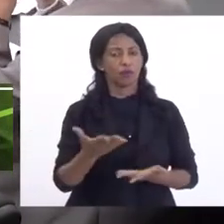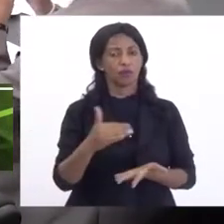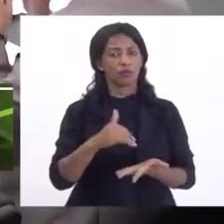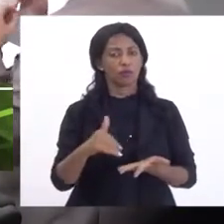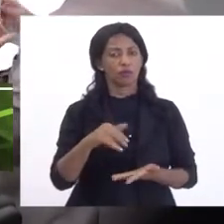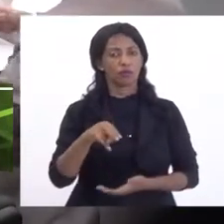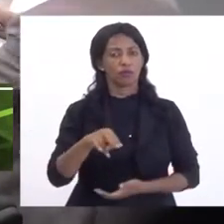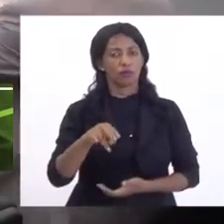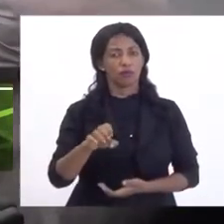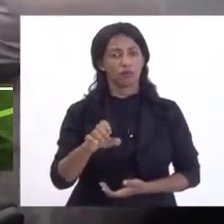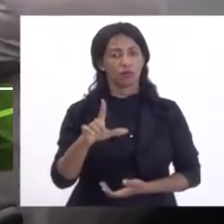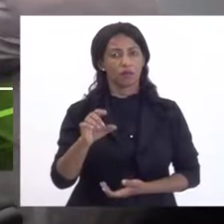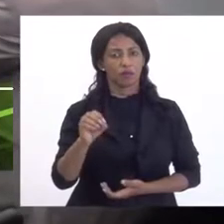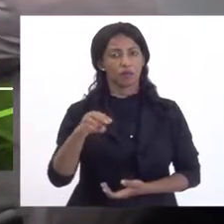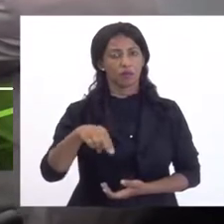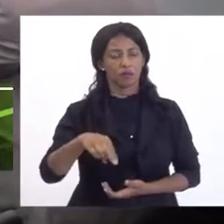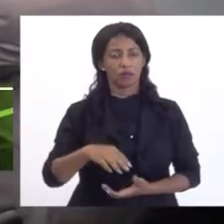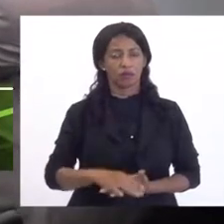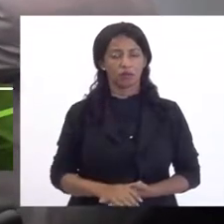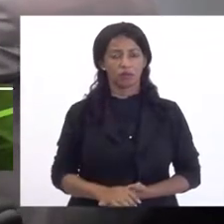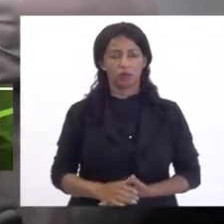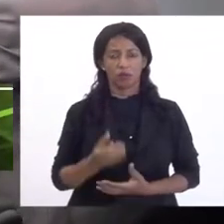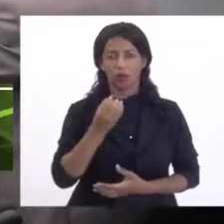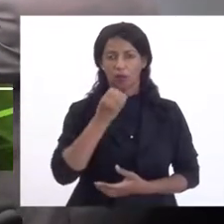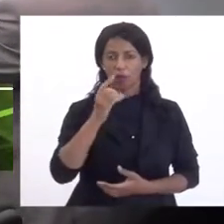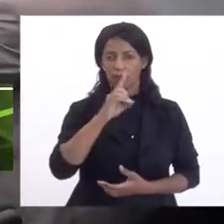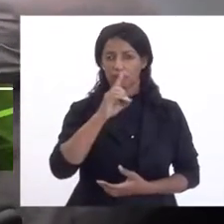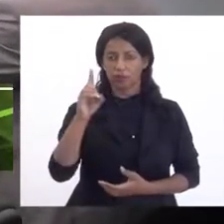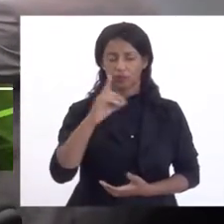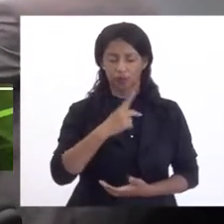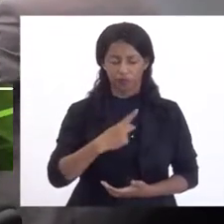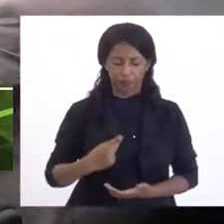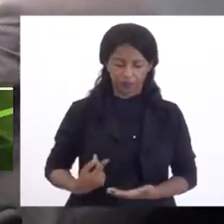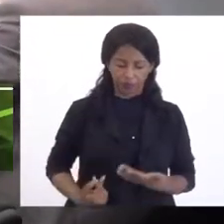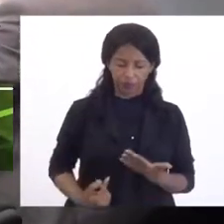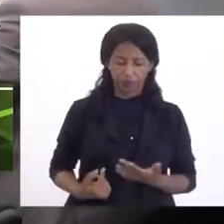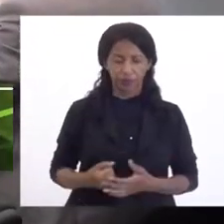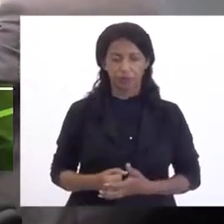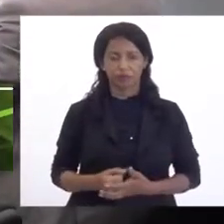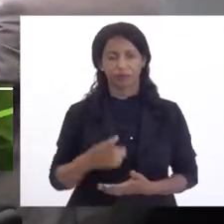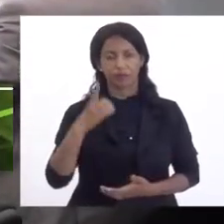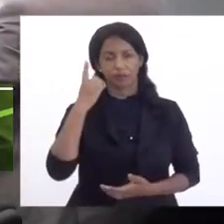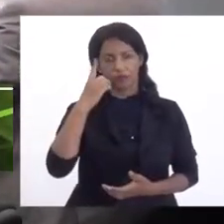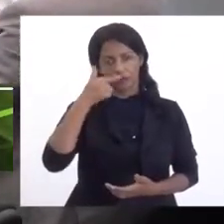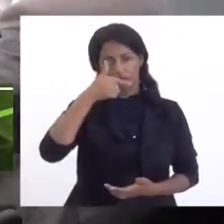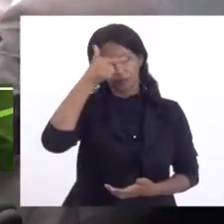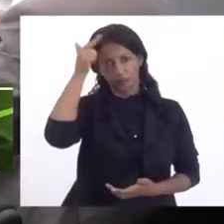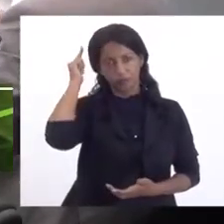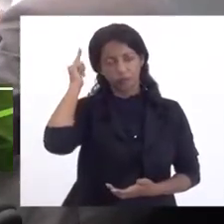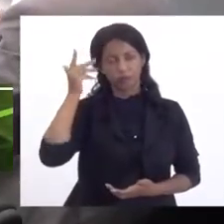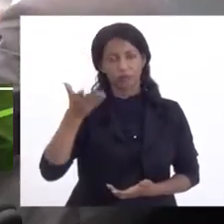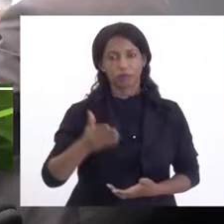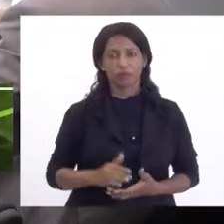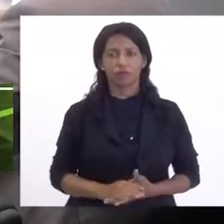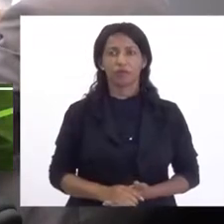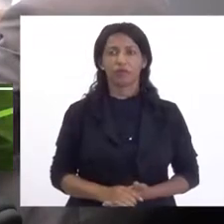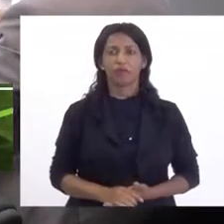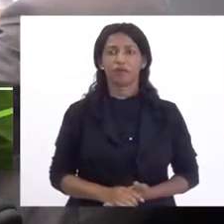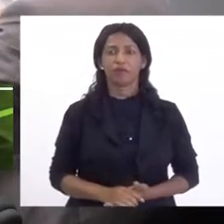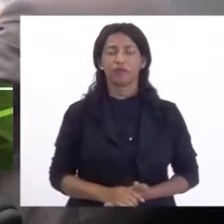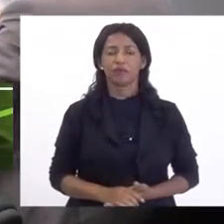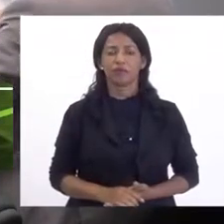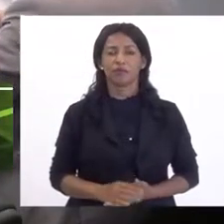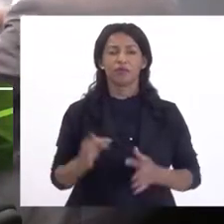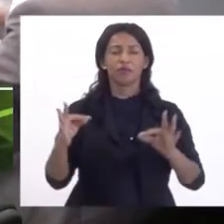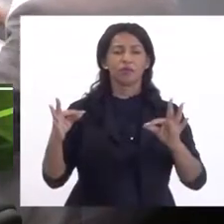Rocha. Bom dia, presidente. Bom dia... deputado Luiz Paulo, demais